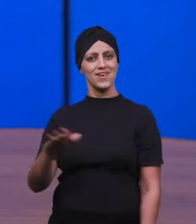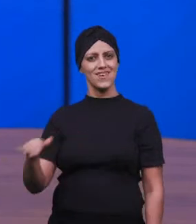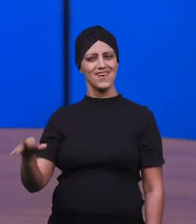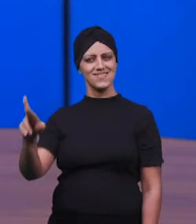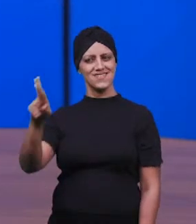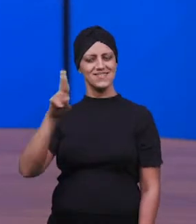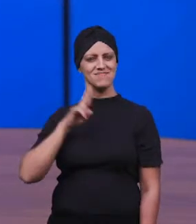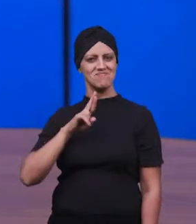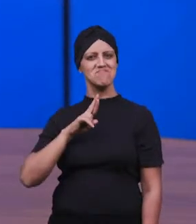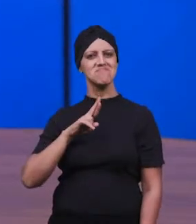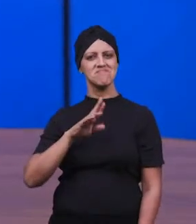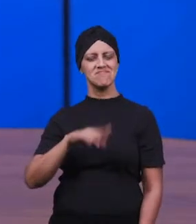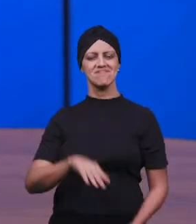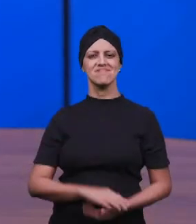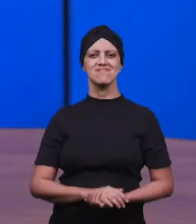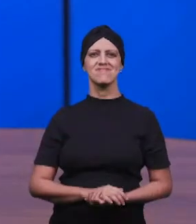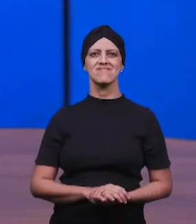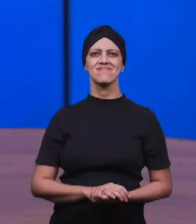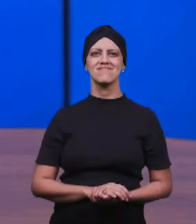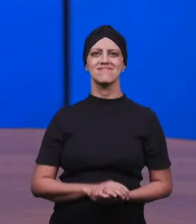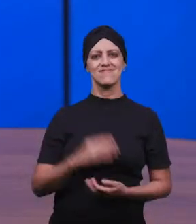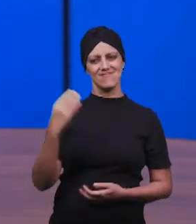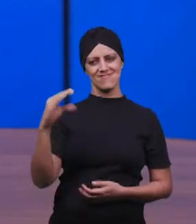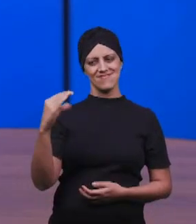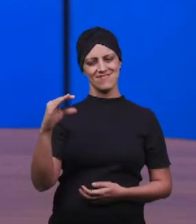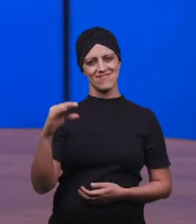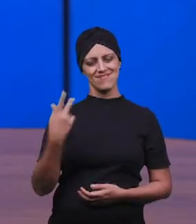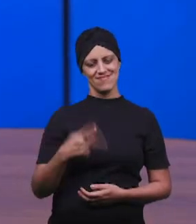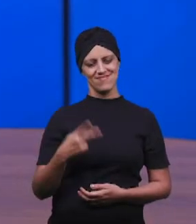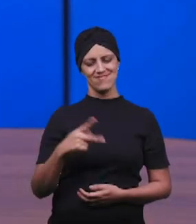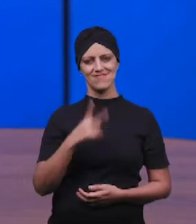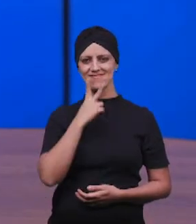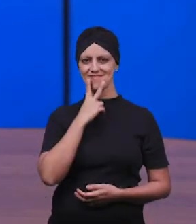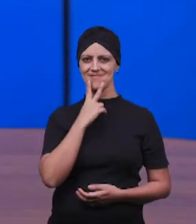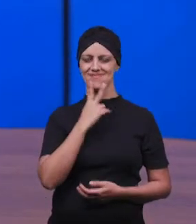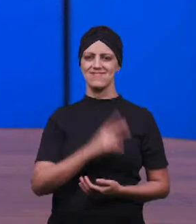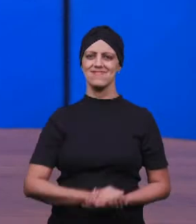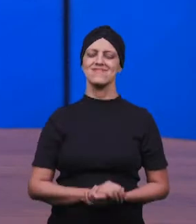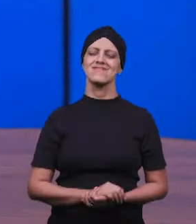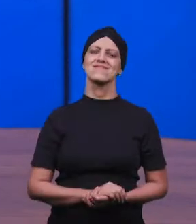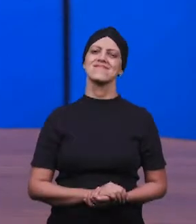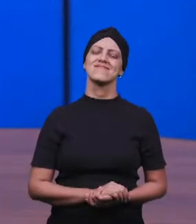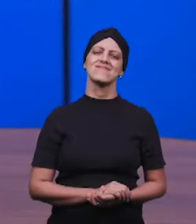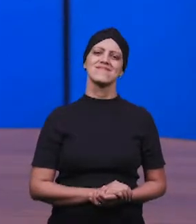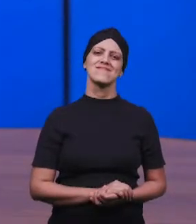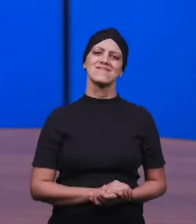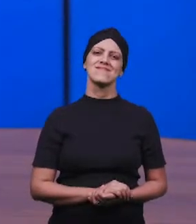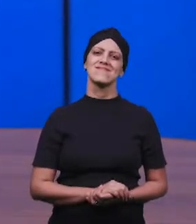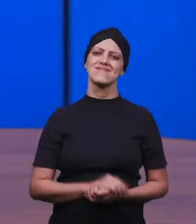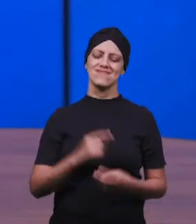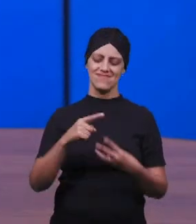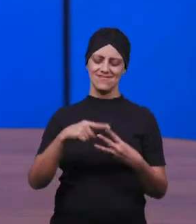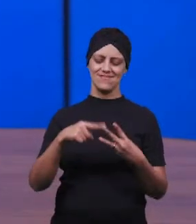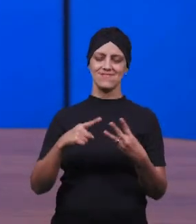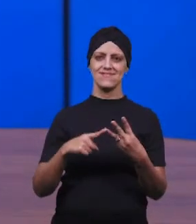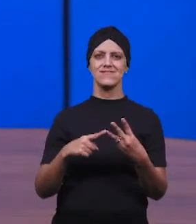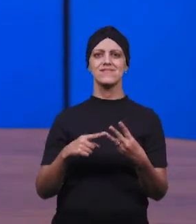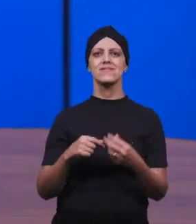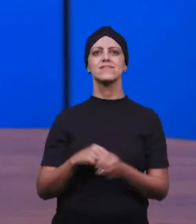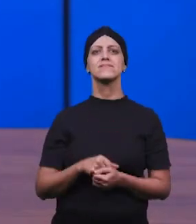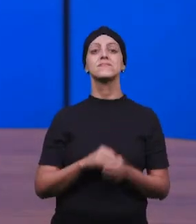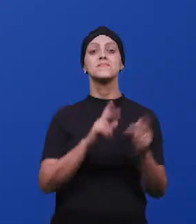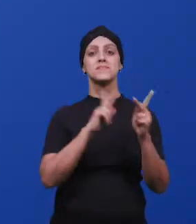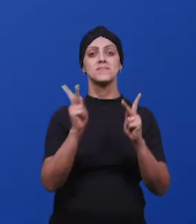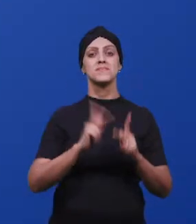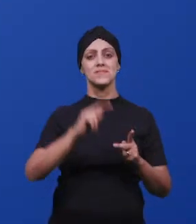ter ali a resposta do grupo de crianças intermediários e adolescentes lá de Cariacica, aqui no estado do Espírito Santo. Vamos às 3 respostas em